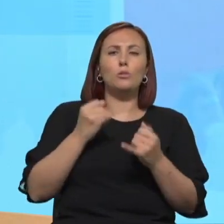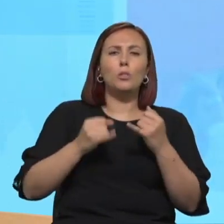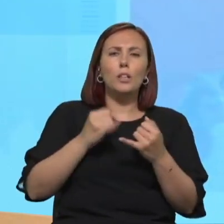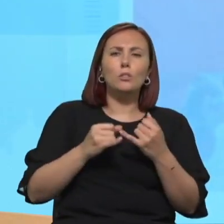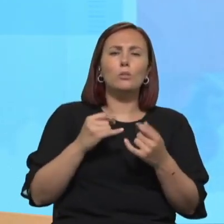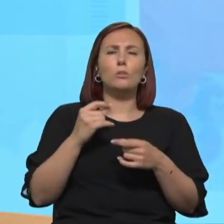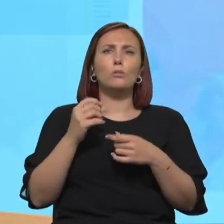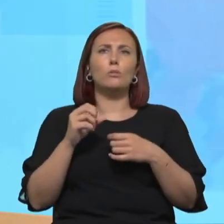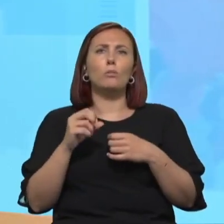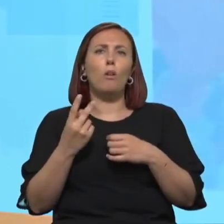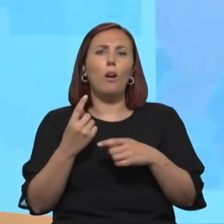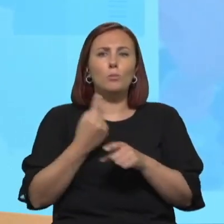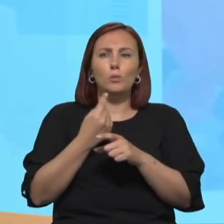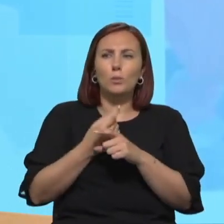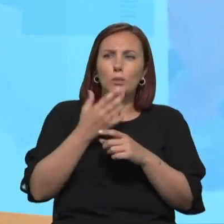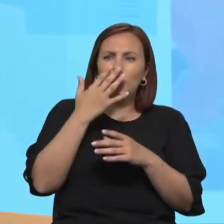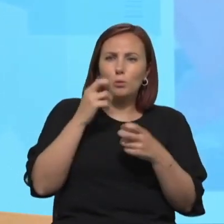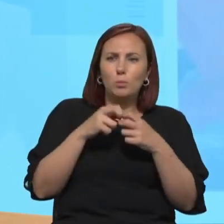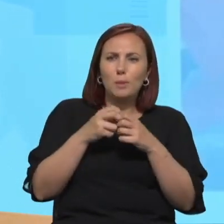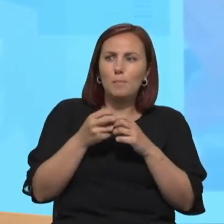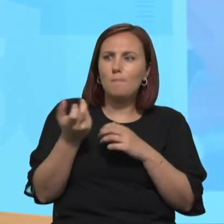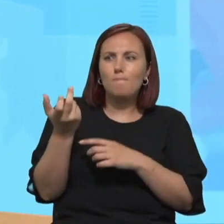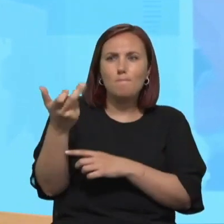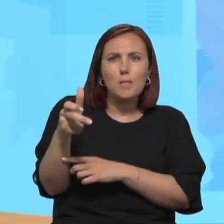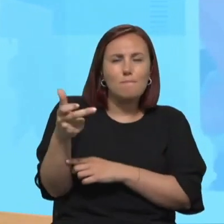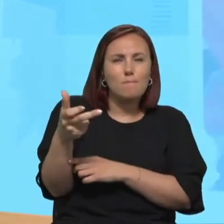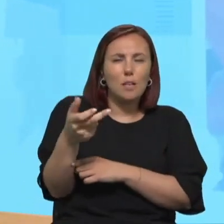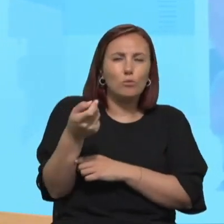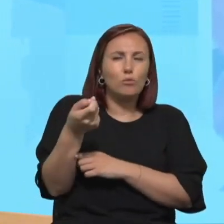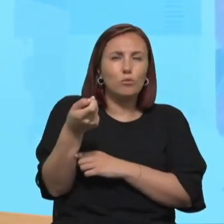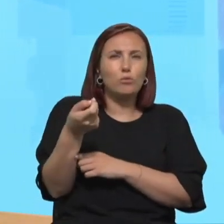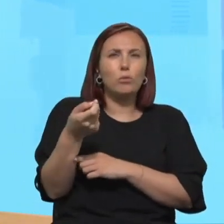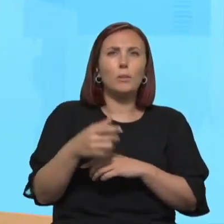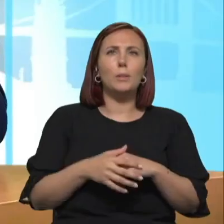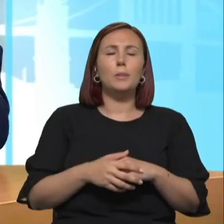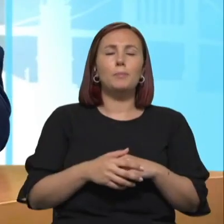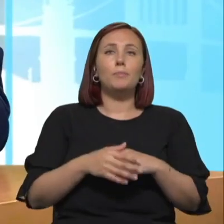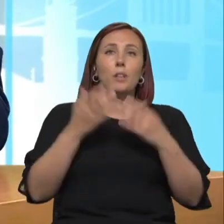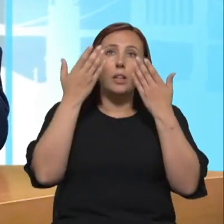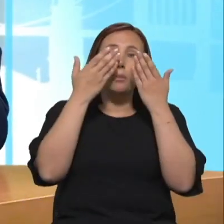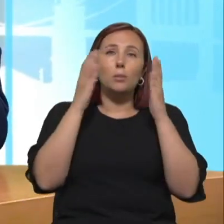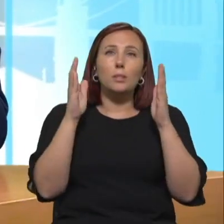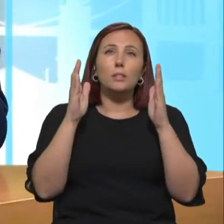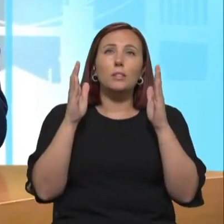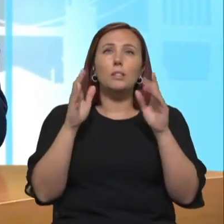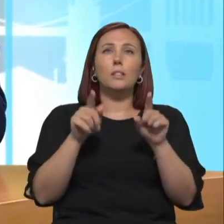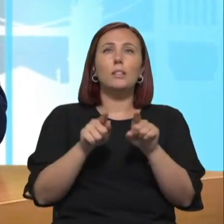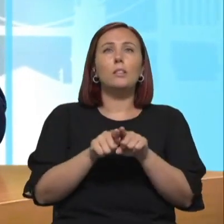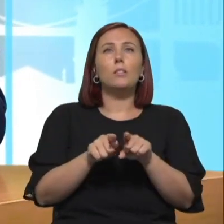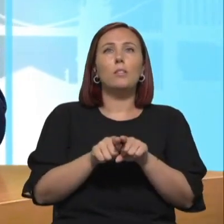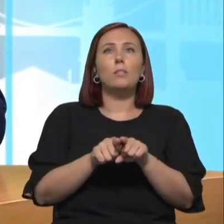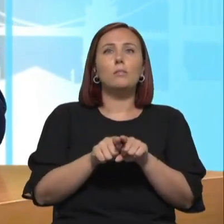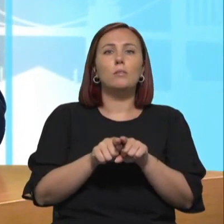que começam também a surgir no horizonte e que são ameaças a esta democracia. A democracia não está,